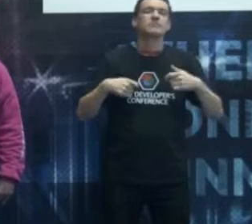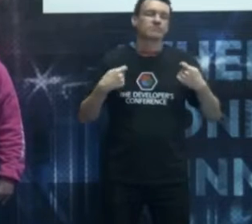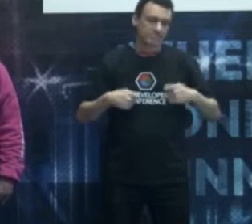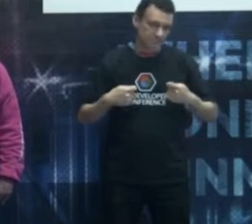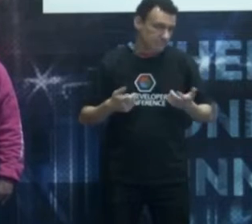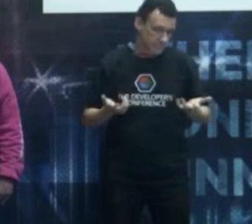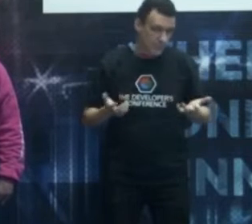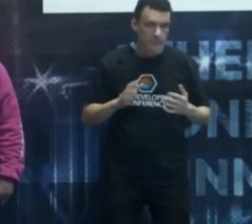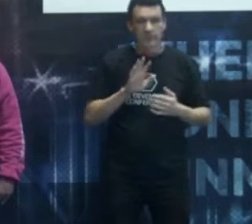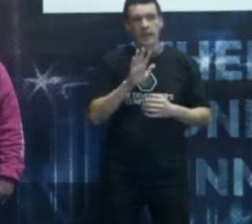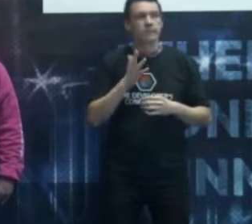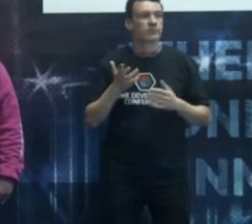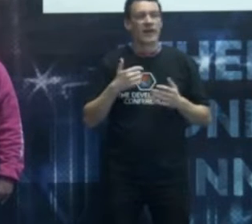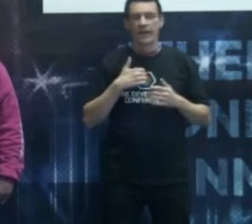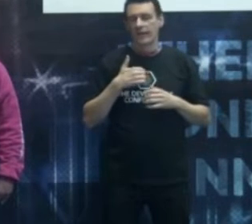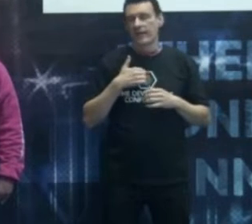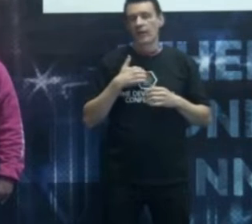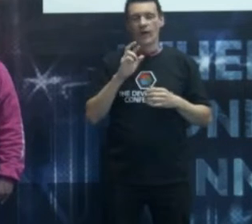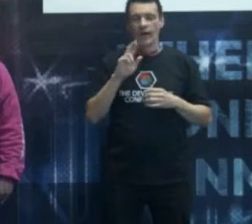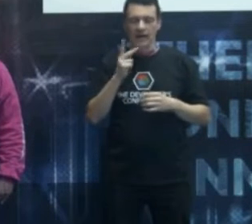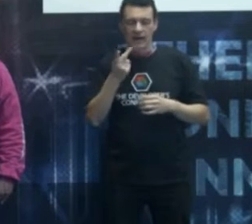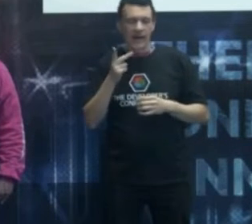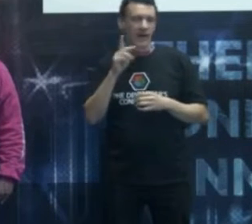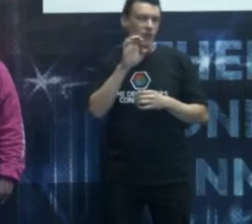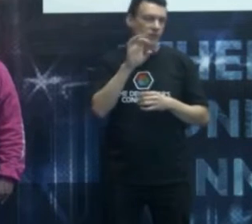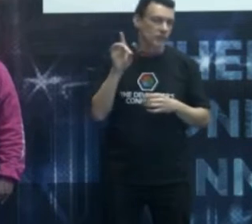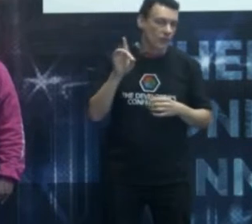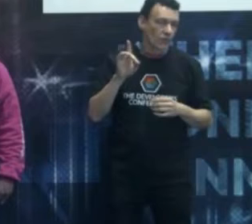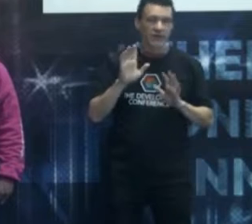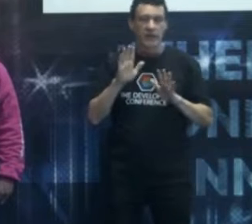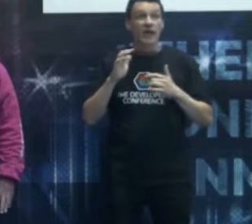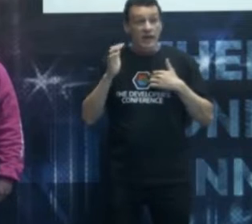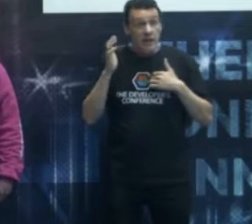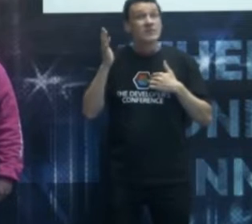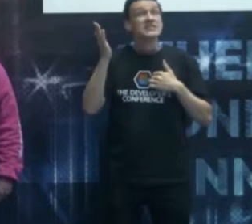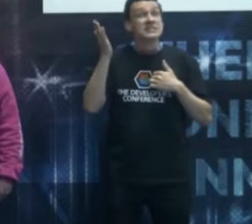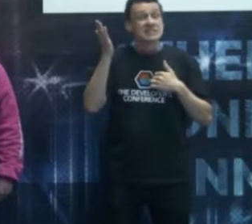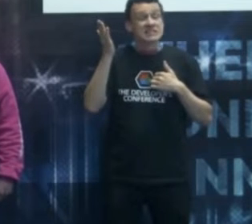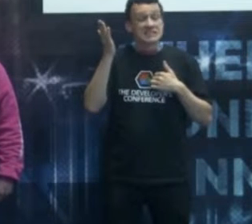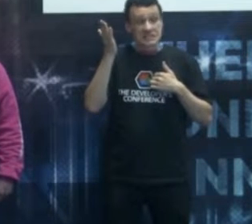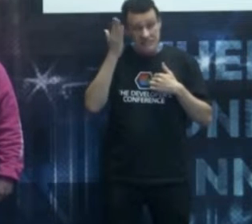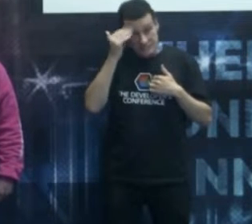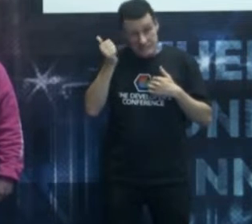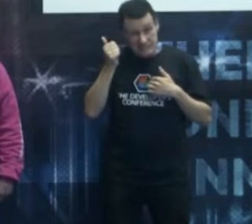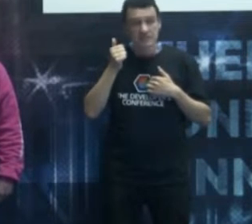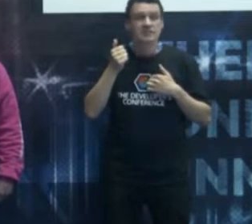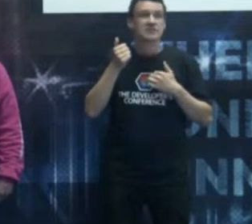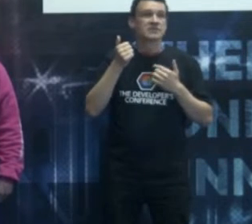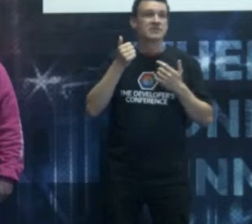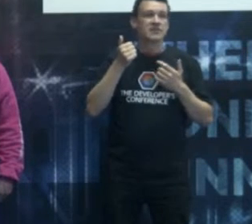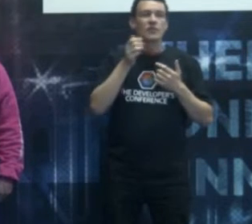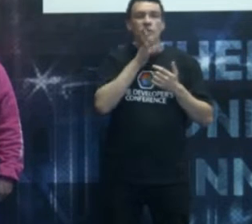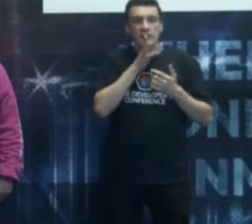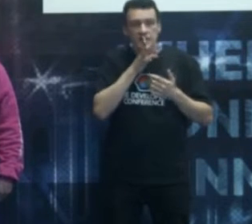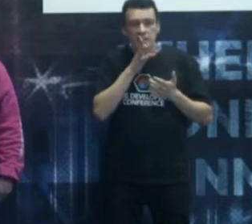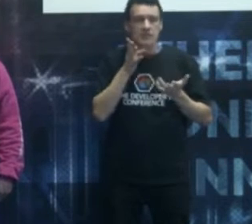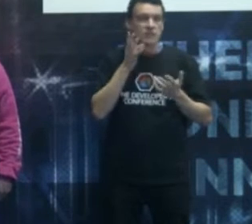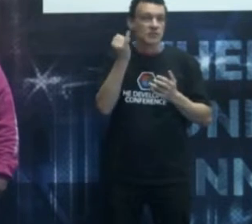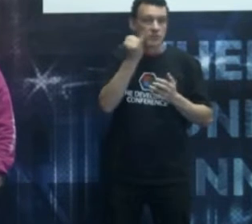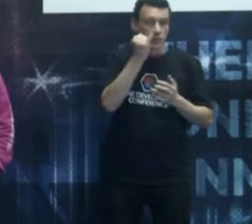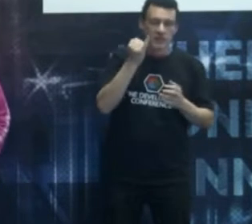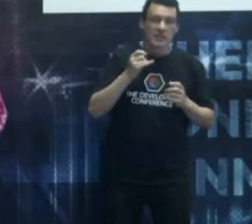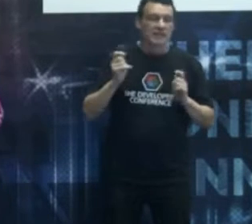desenvolvimento humano e organizacional, eu entendo a importância, eu sei que dá certo, eu sozinha não vou